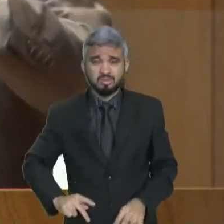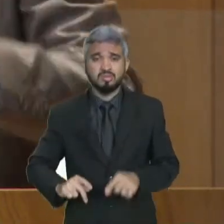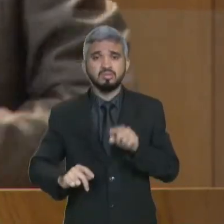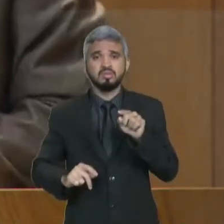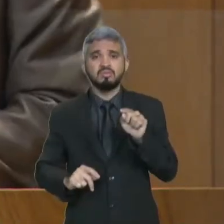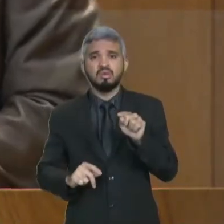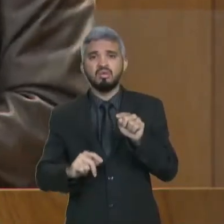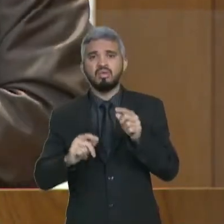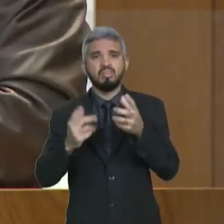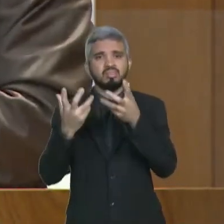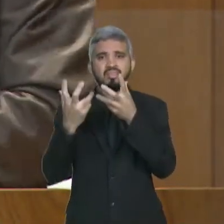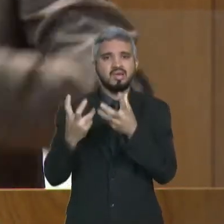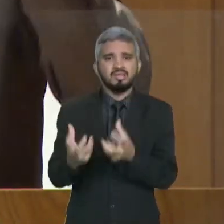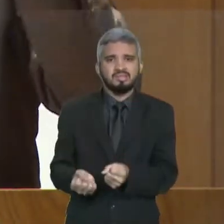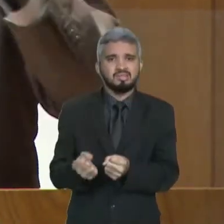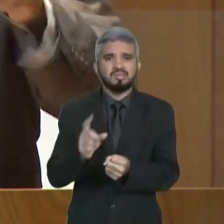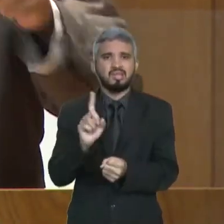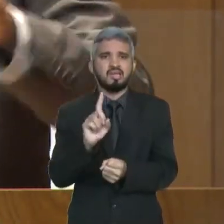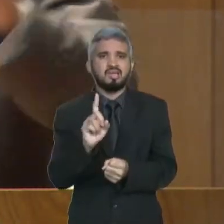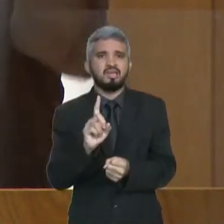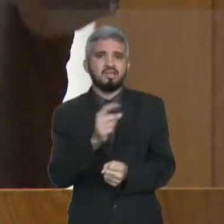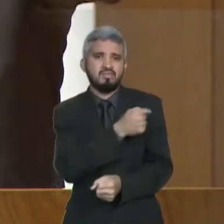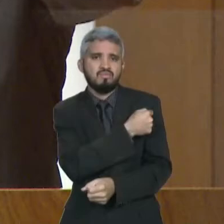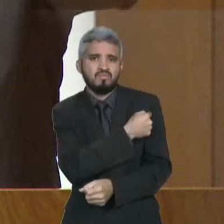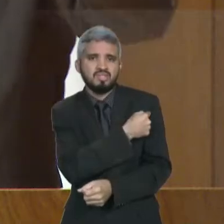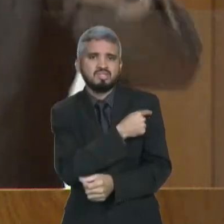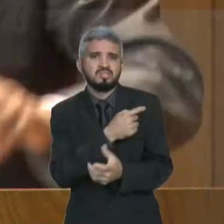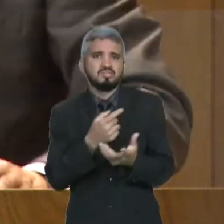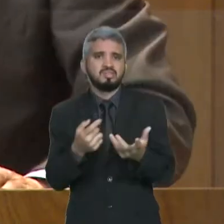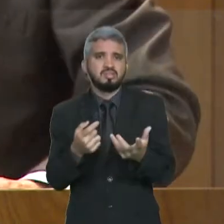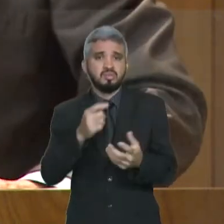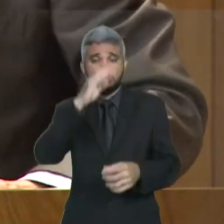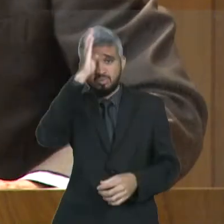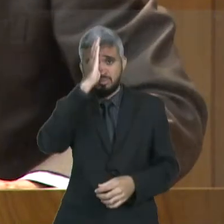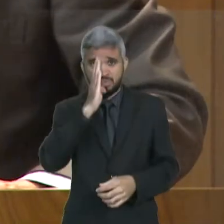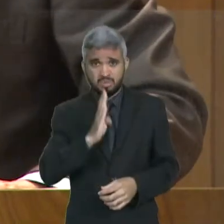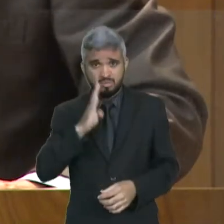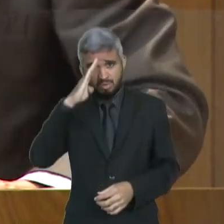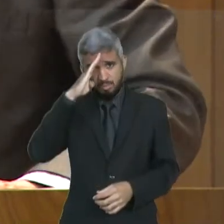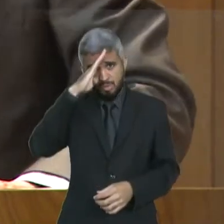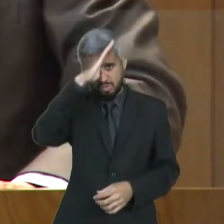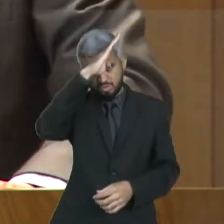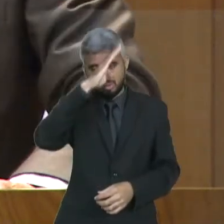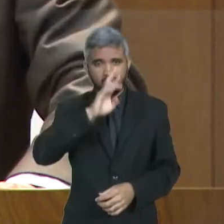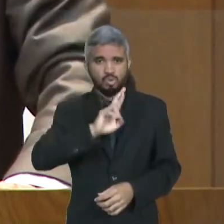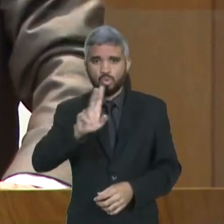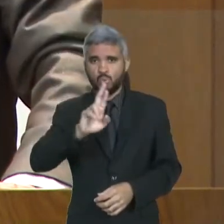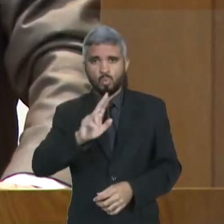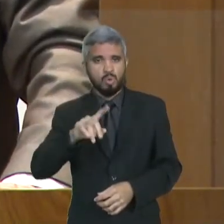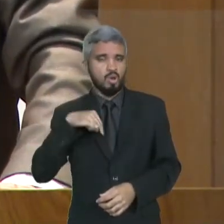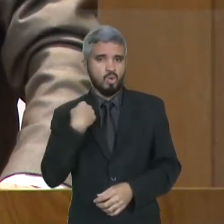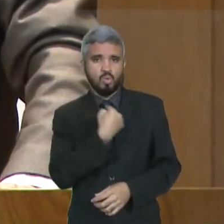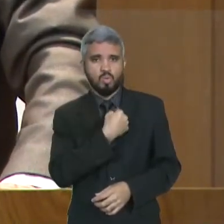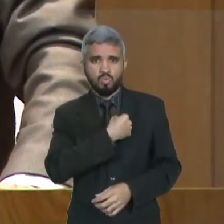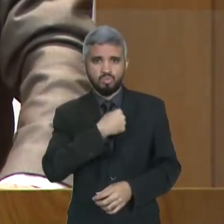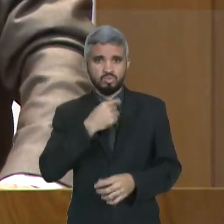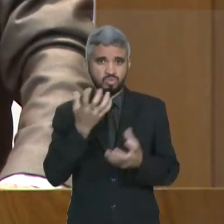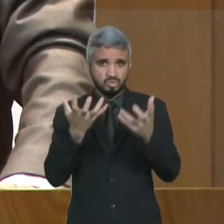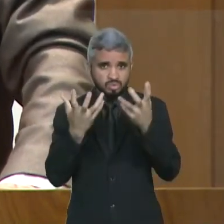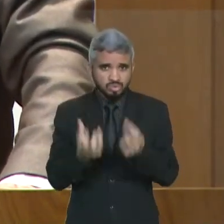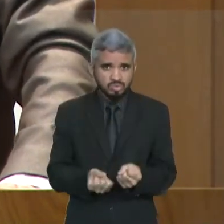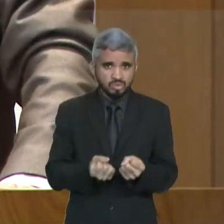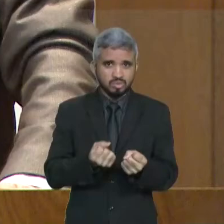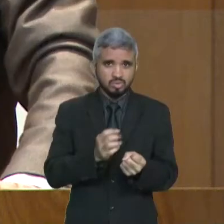com 2 o Brasil esse Brasil do bolsonaro não é um Brasil que a gente conhece não é o Brasil que temos